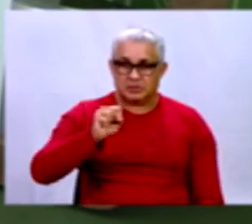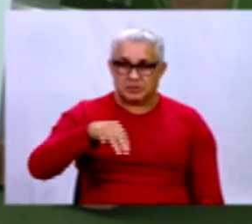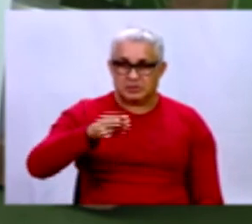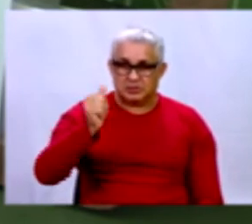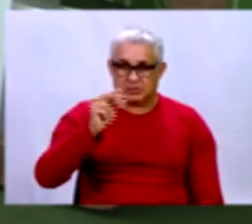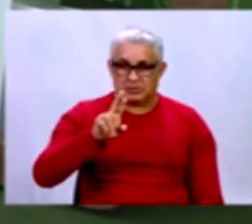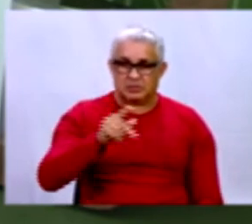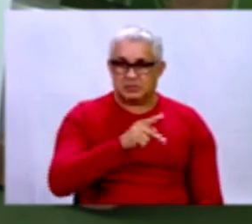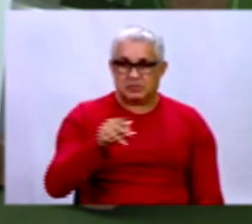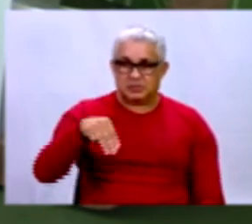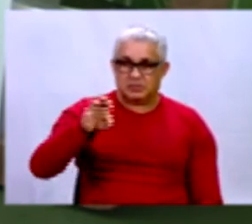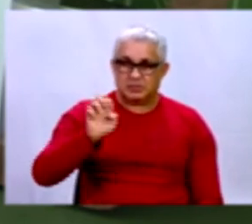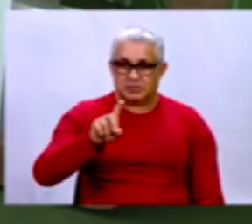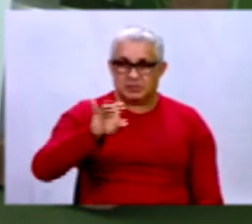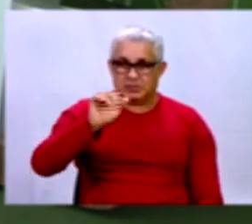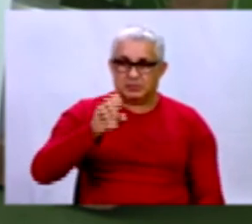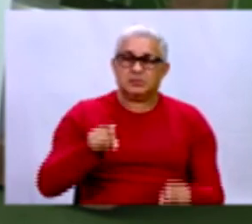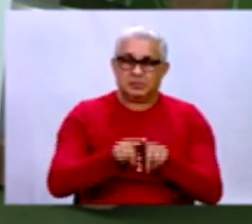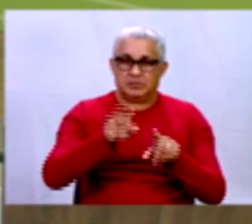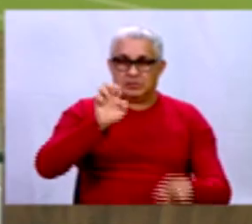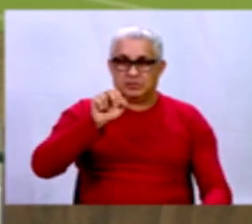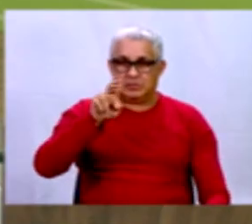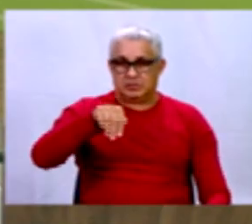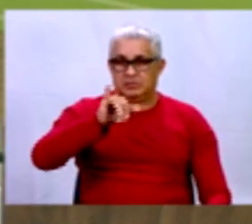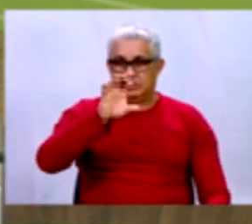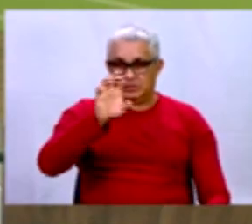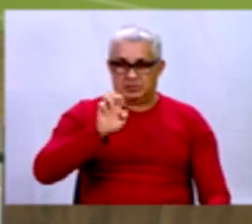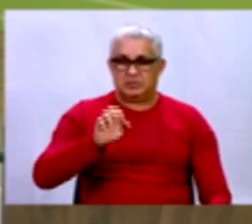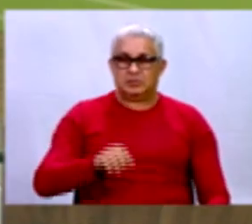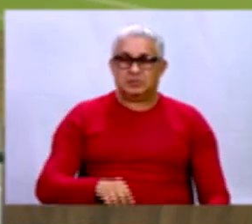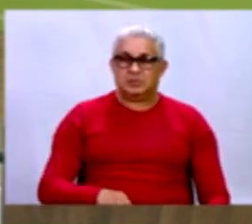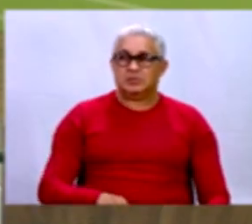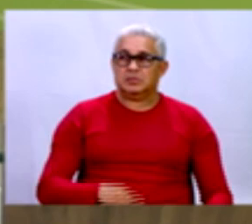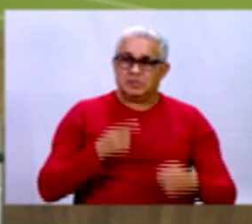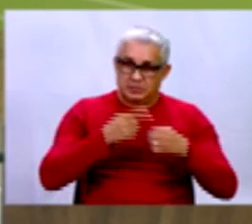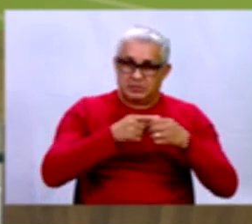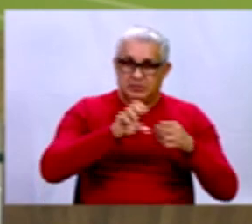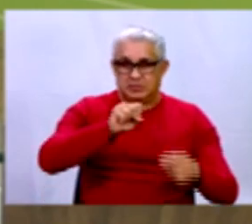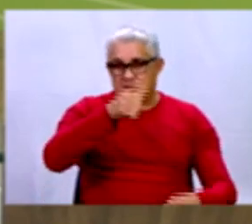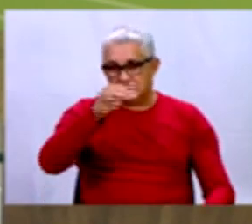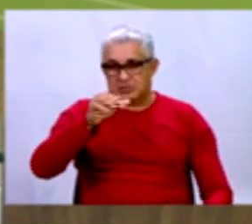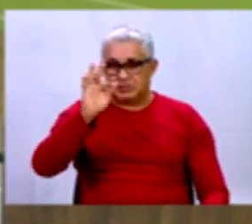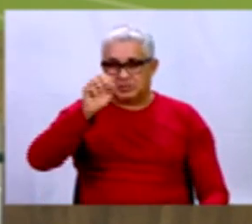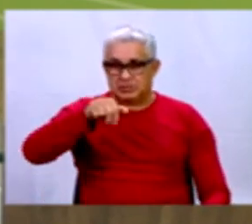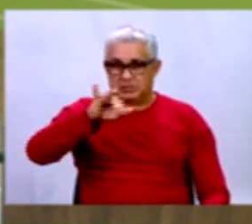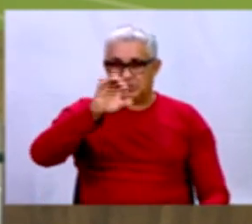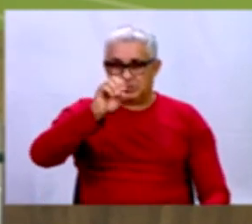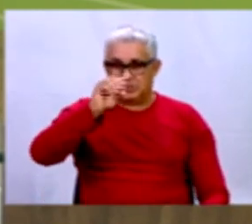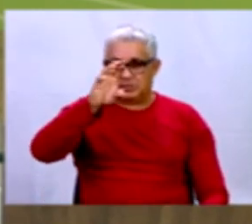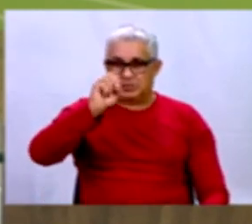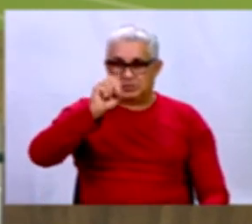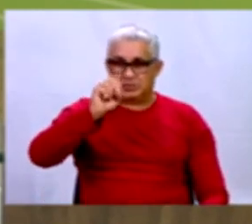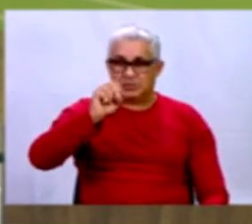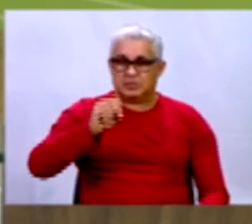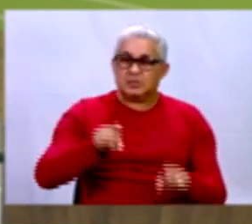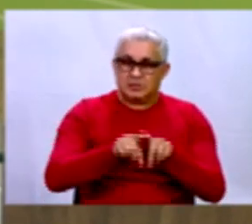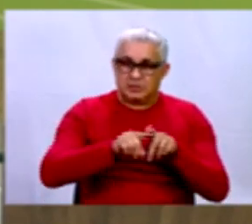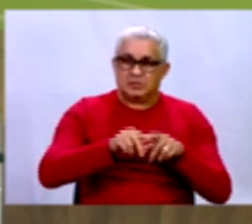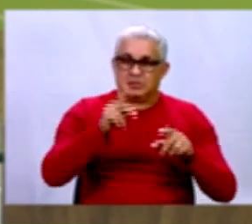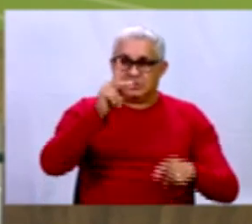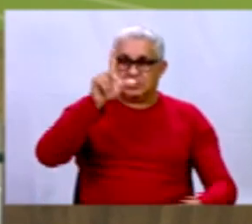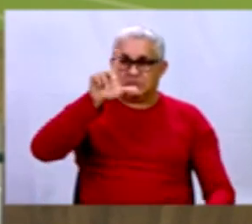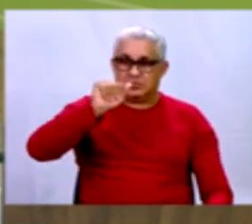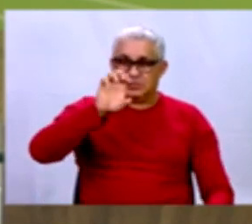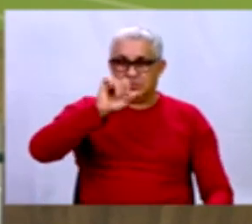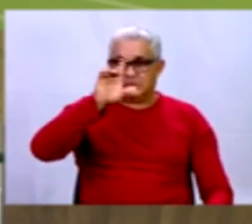Médici, Eunice de São Francisco do Guaporé, os alunos de Pasto de Castro que já tinham mandado a resposta, o Marcos de Espigão do